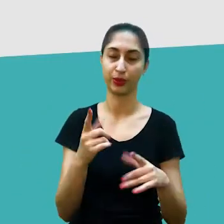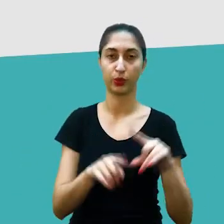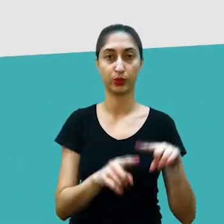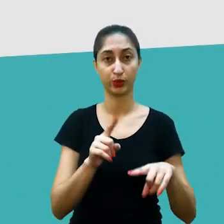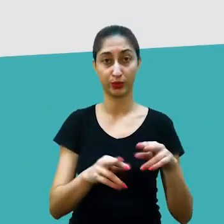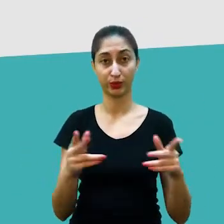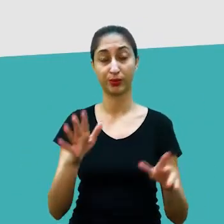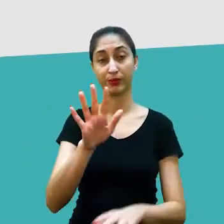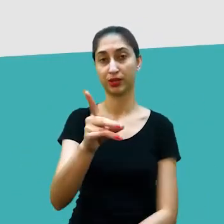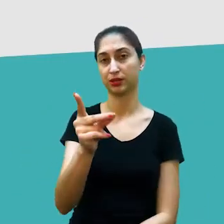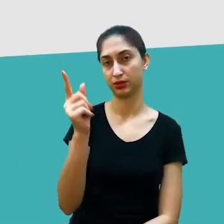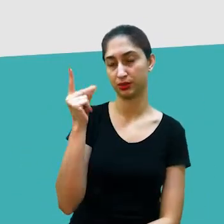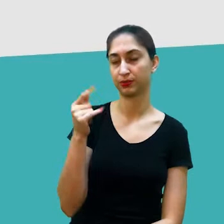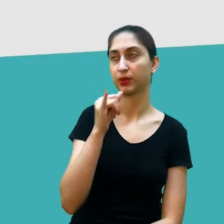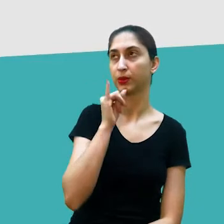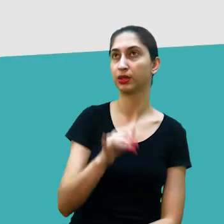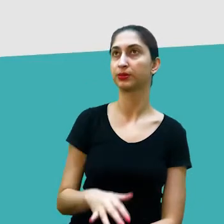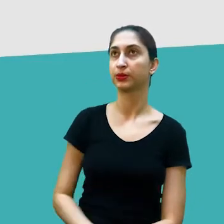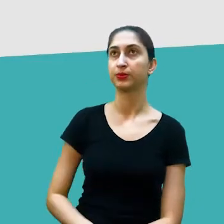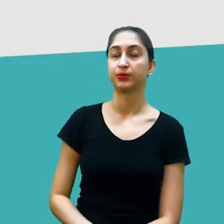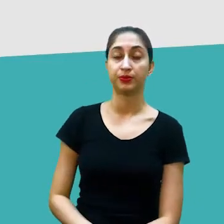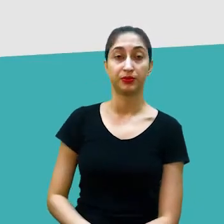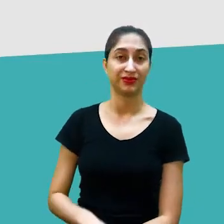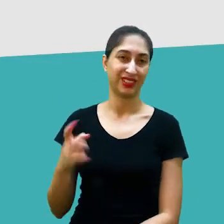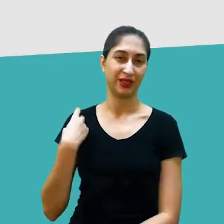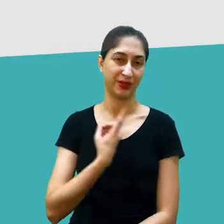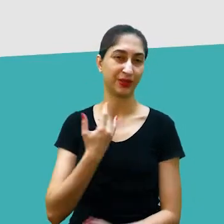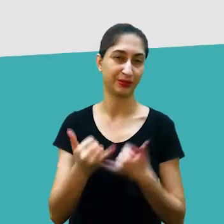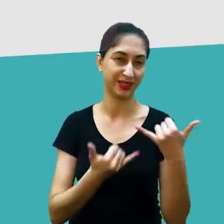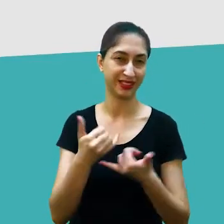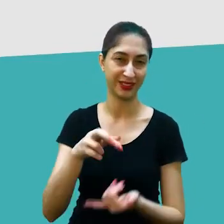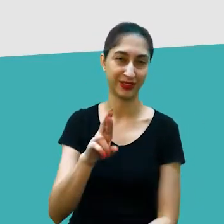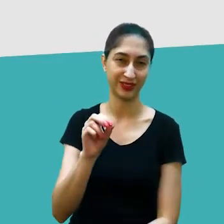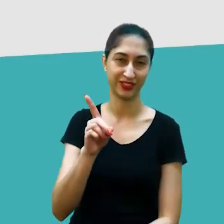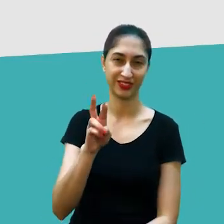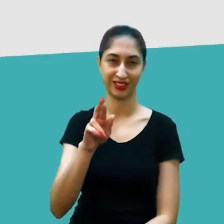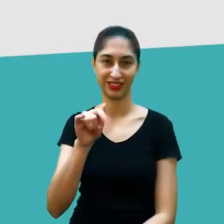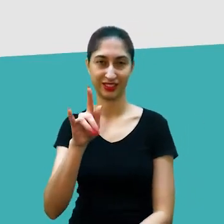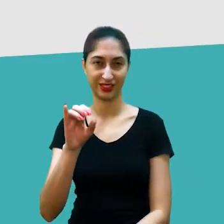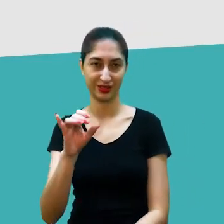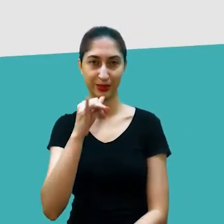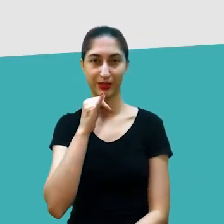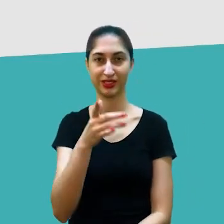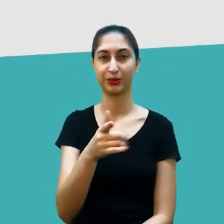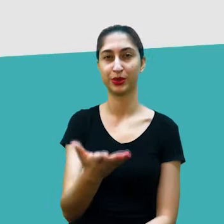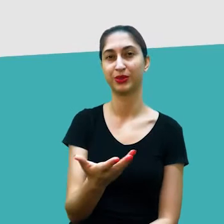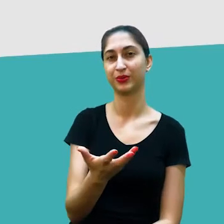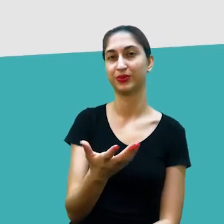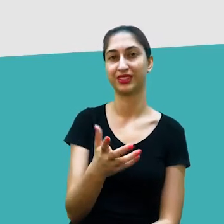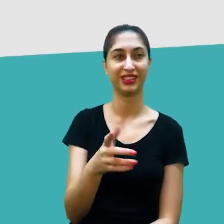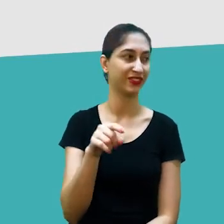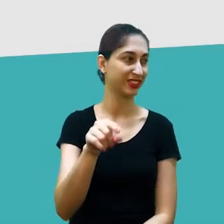isso, por exemplo, você não vê ninguém, a gente brinca muito com você, né, Rodrigo, nessa fase onde você está no sítio, que é maravilhoso, a gente morre